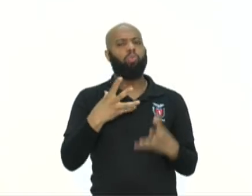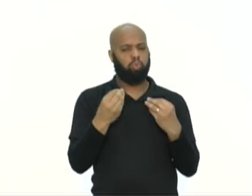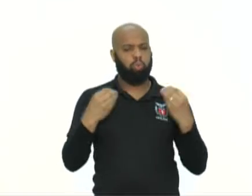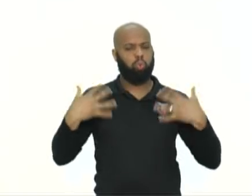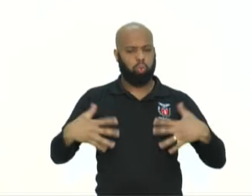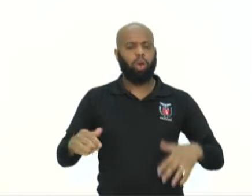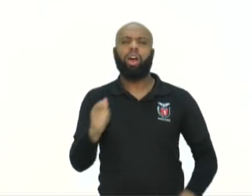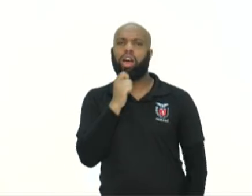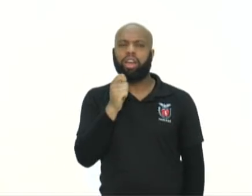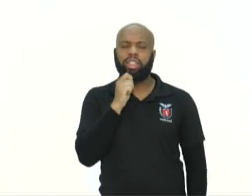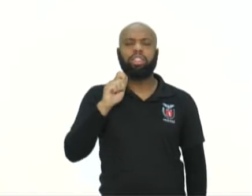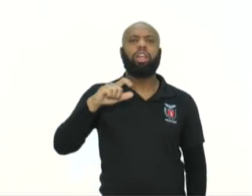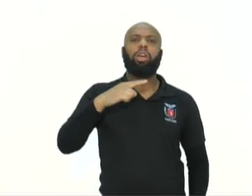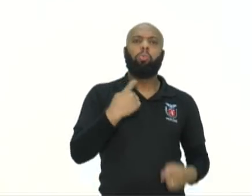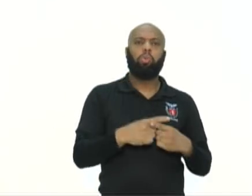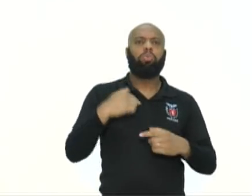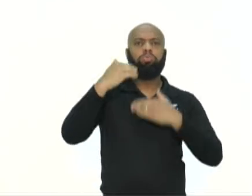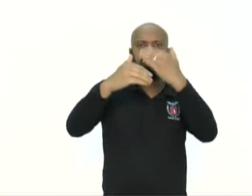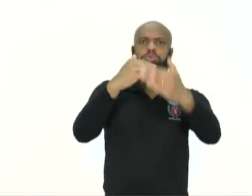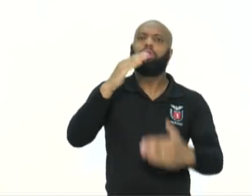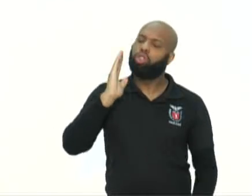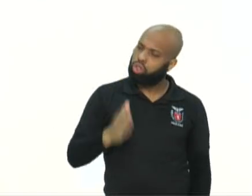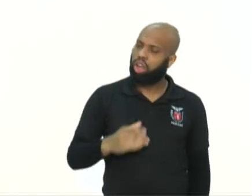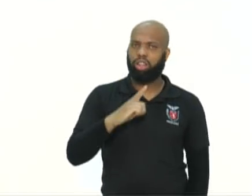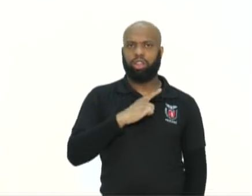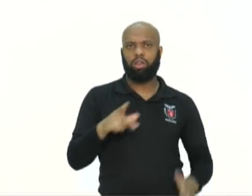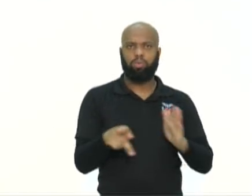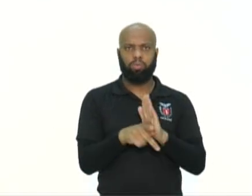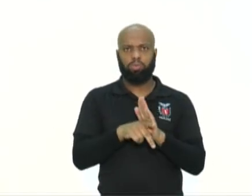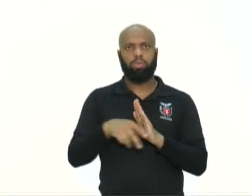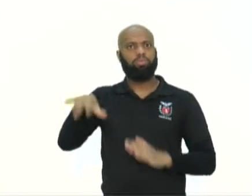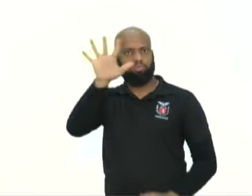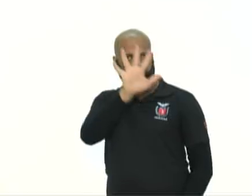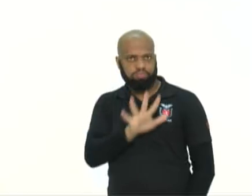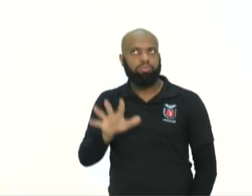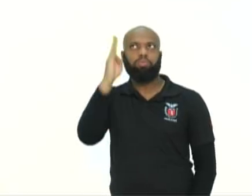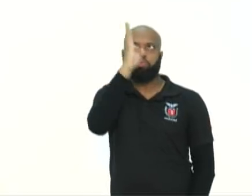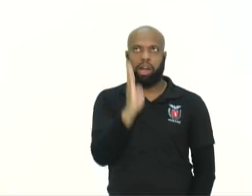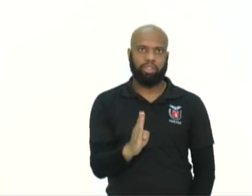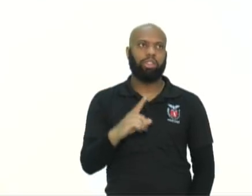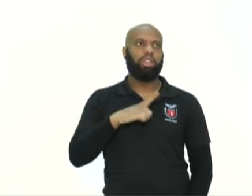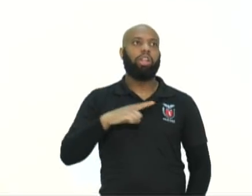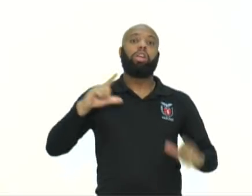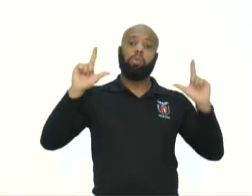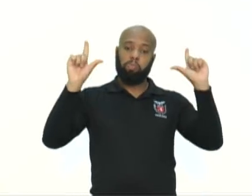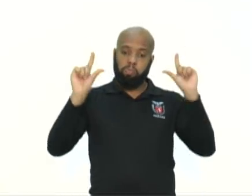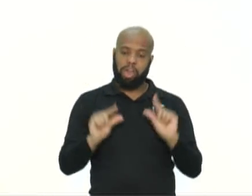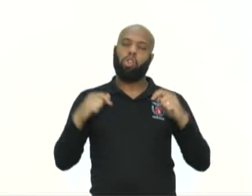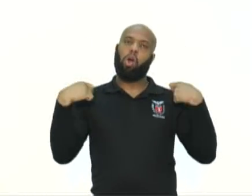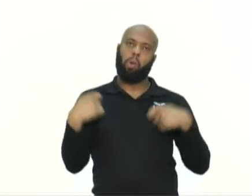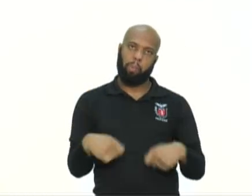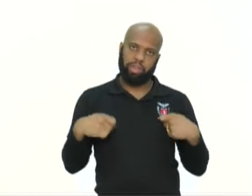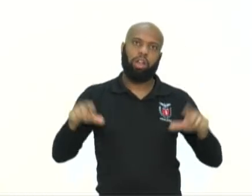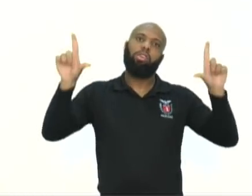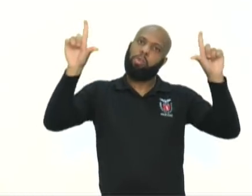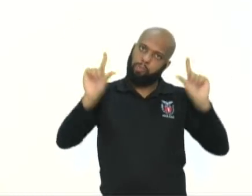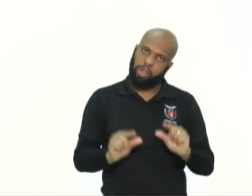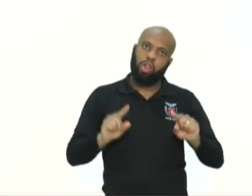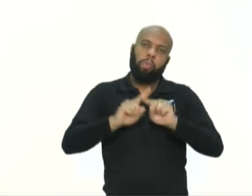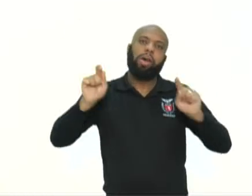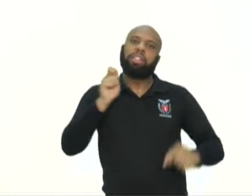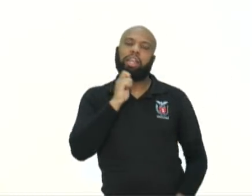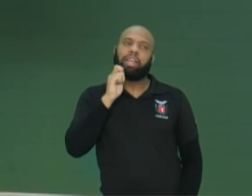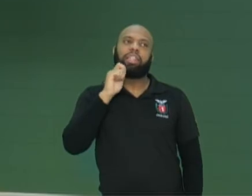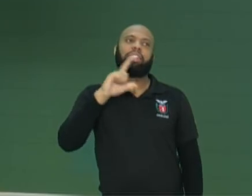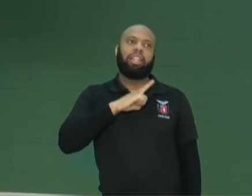bastante frente a tanto desenvolvimento aí do próprio país, né? Teria que ser menor neste sentido aqui, mas ainda